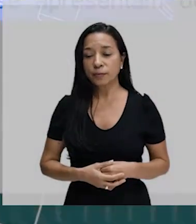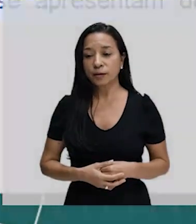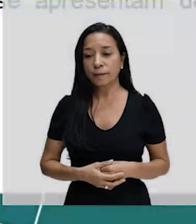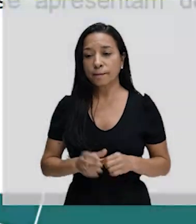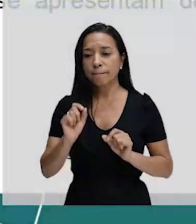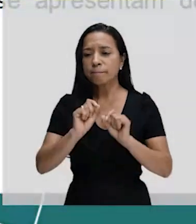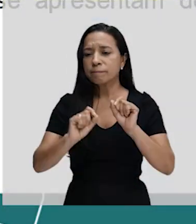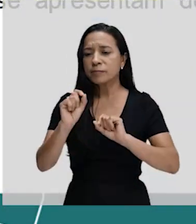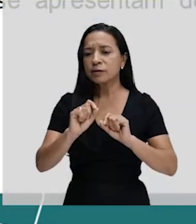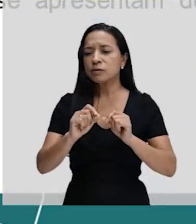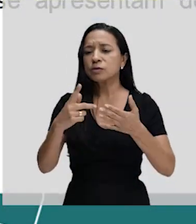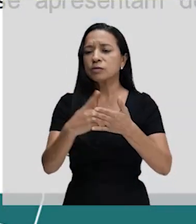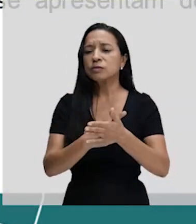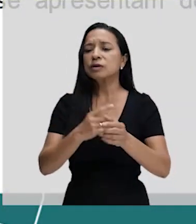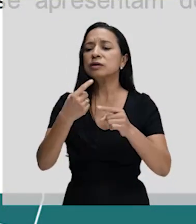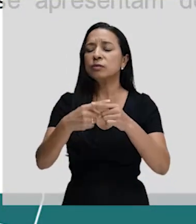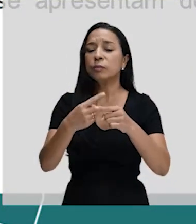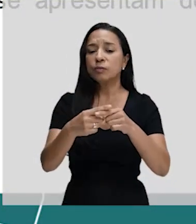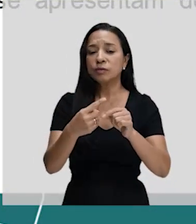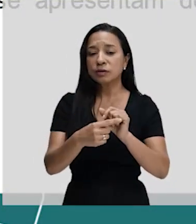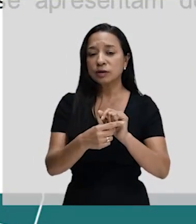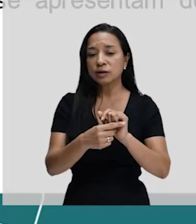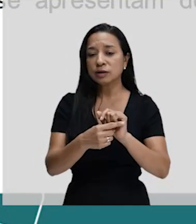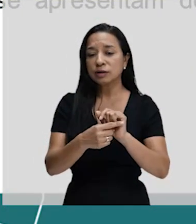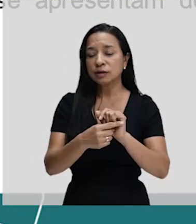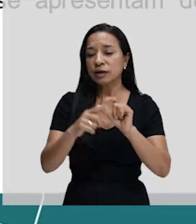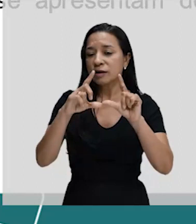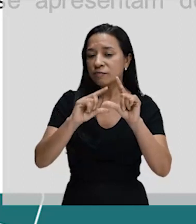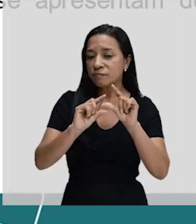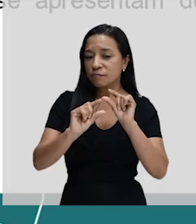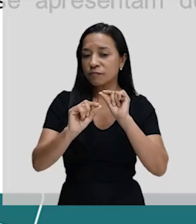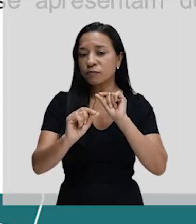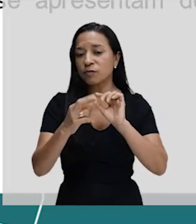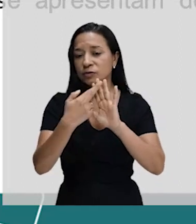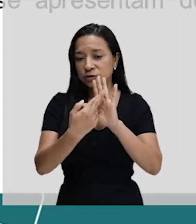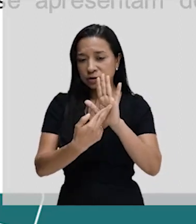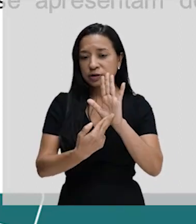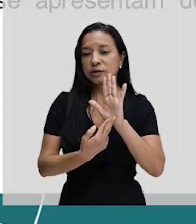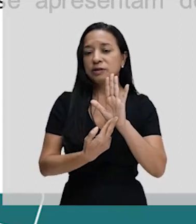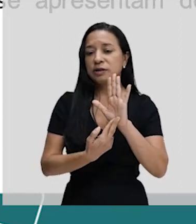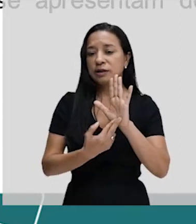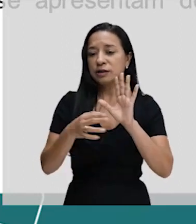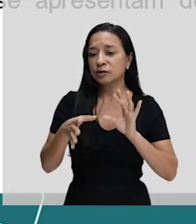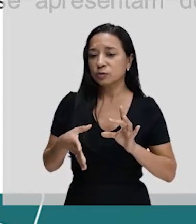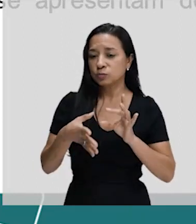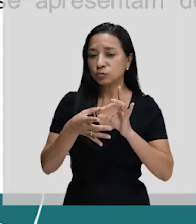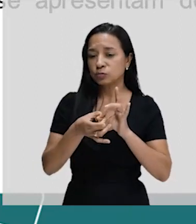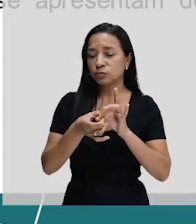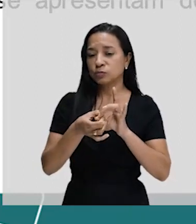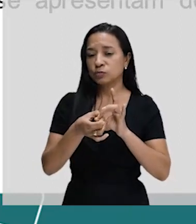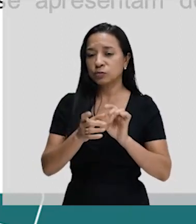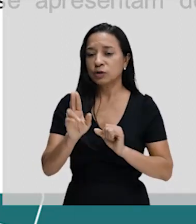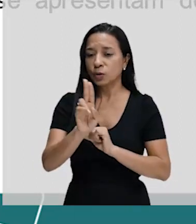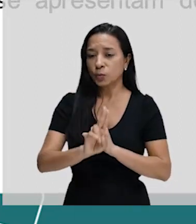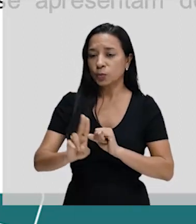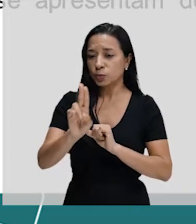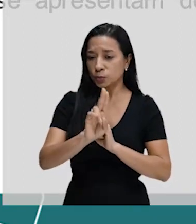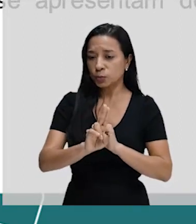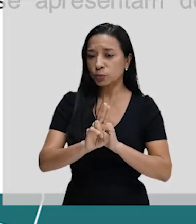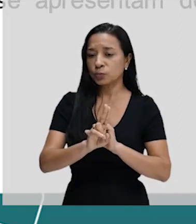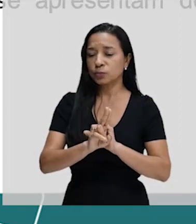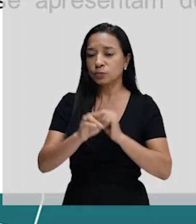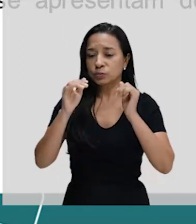Isso acontece justamente por quê? Porque eles escapam às regras de conjugação estabelecidas para os tempos e